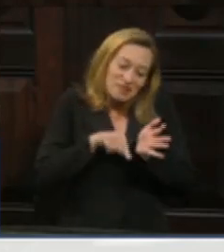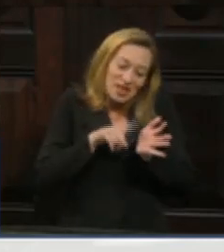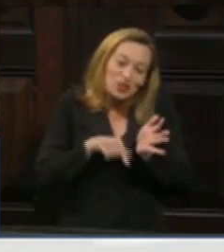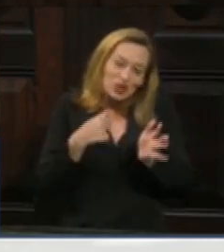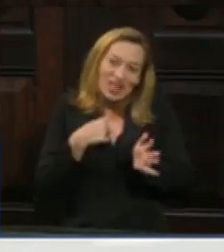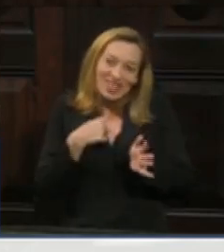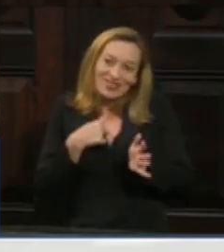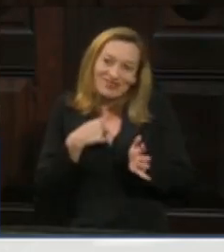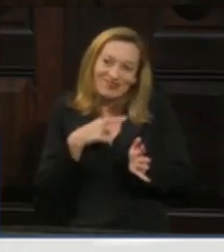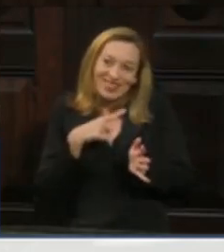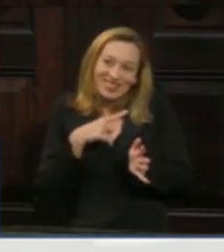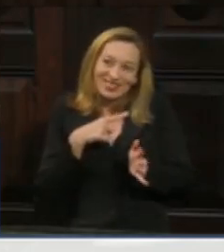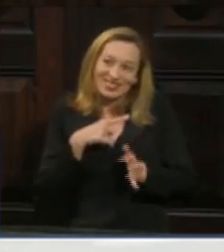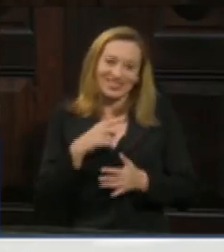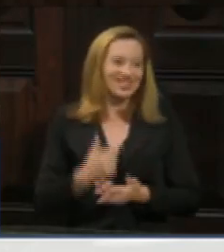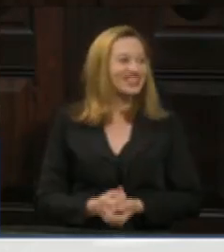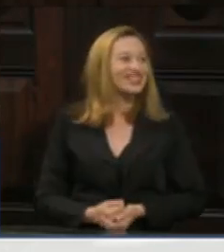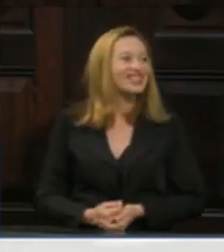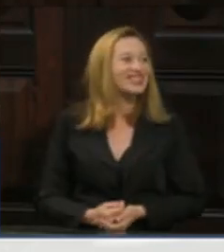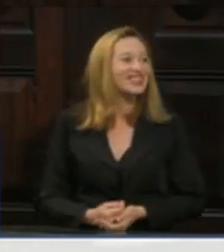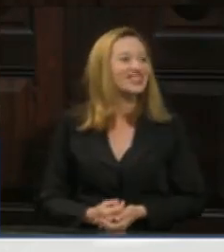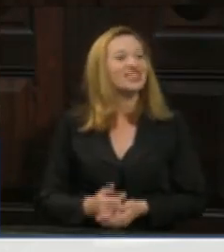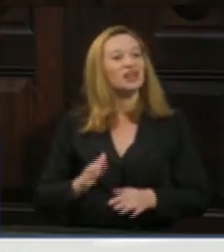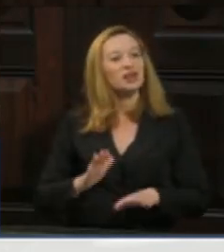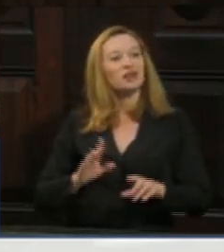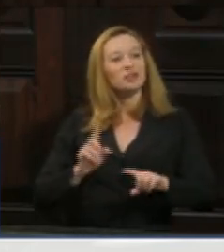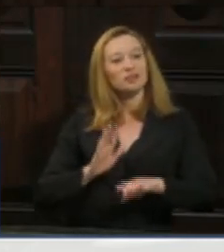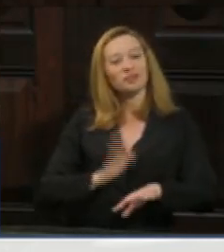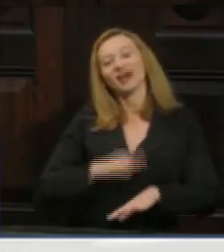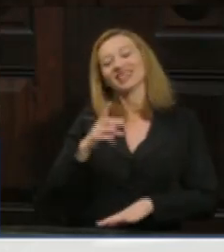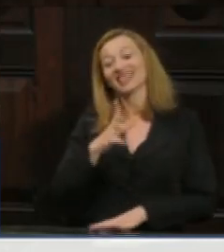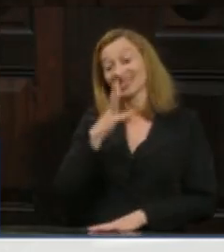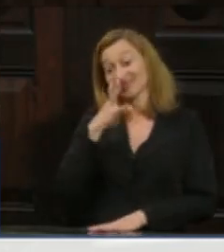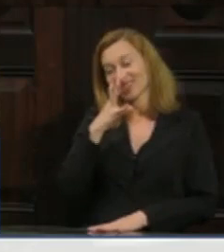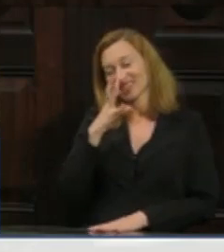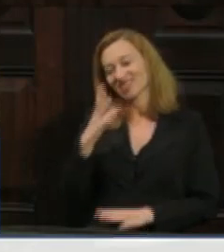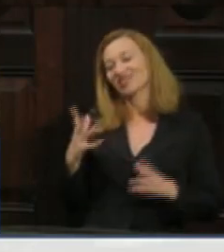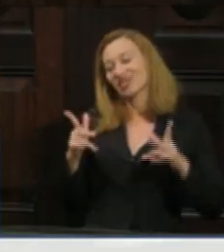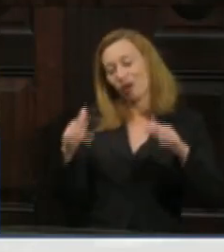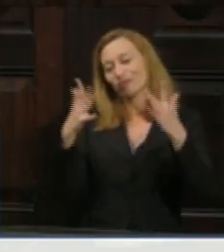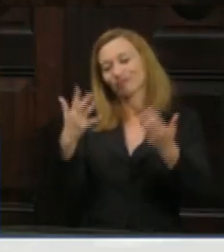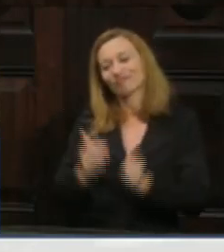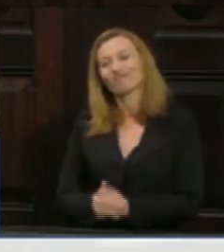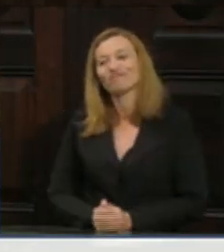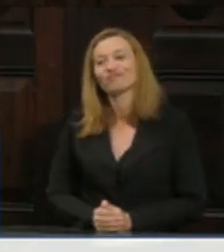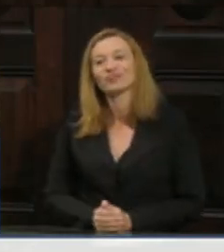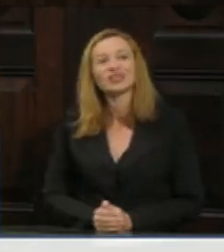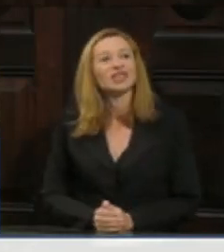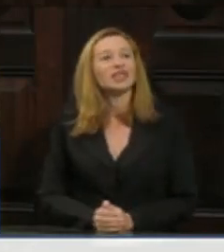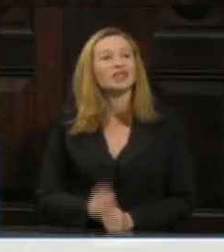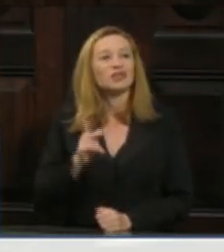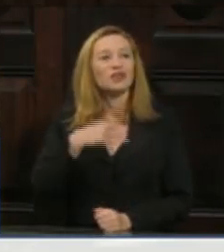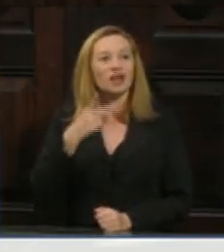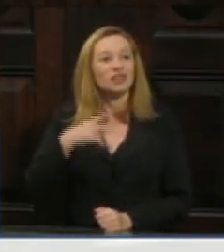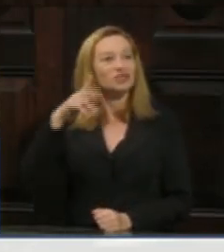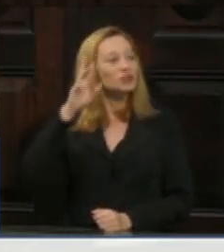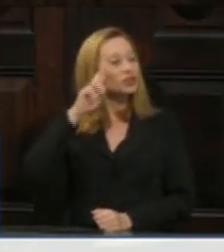seu e da sua assessoria brilhante que está aqui nos assistindo. Era esse testemunho e essa gratidão que eu